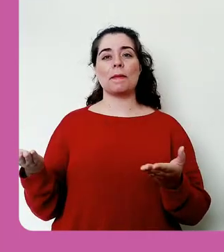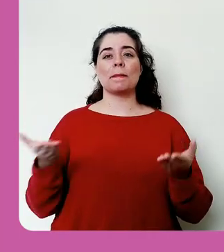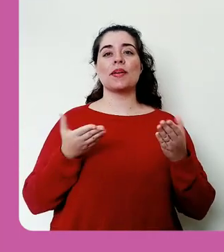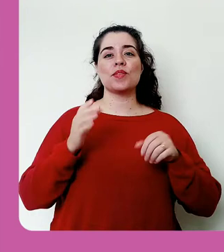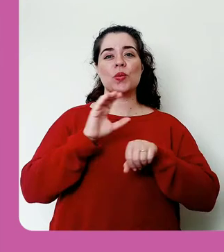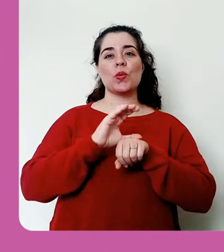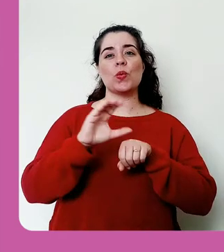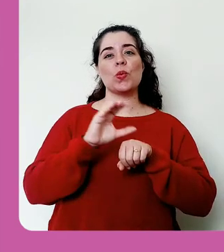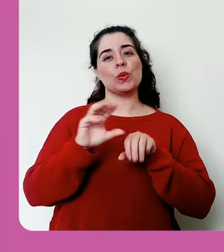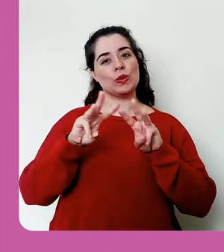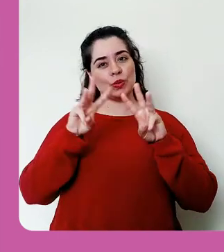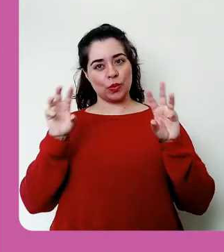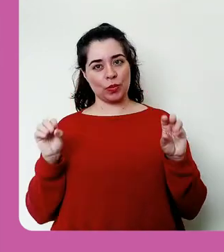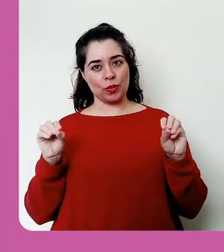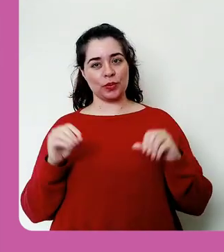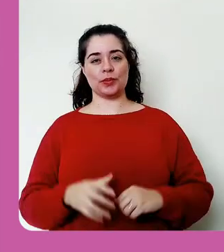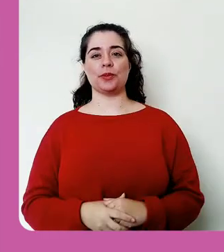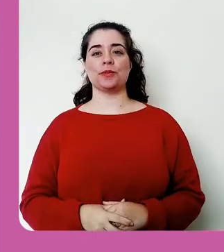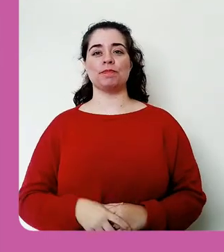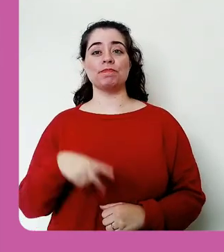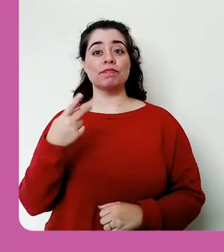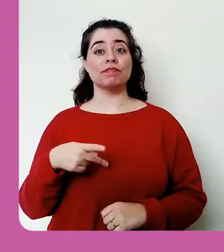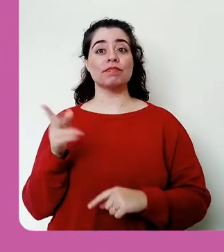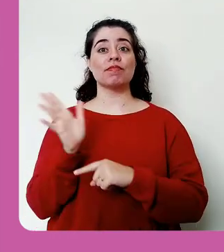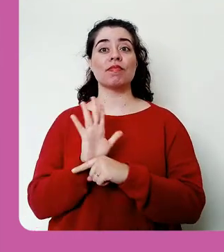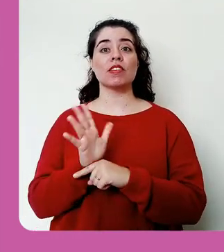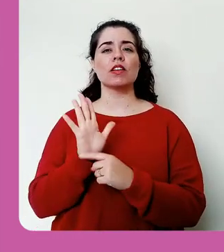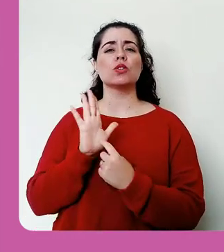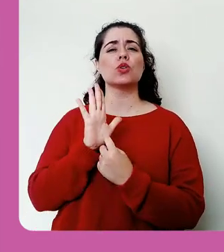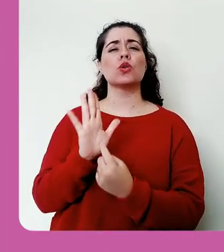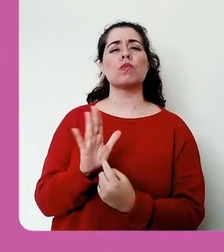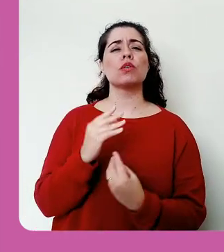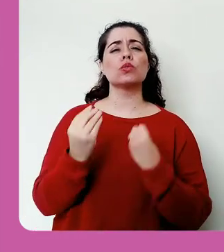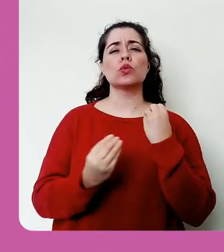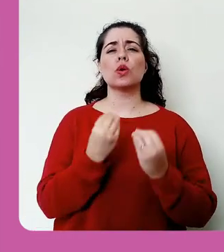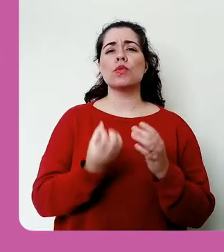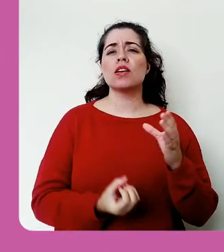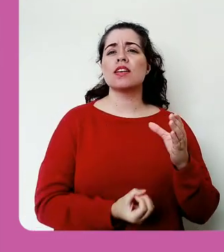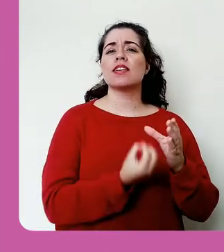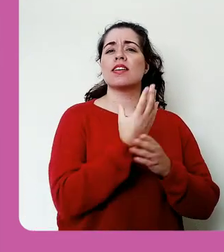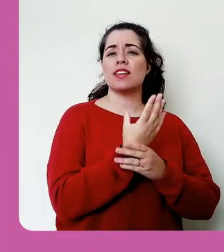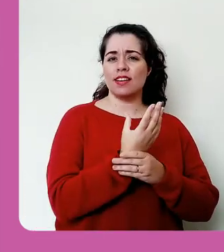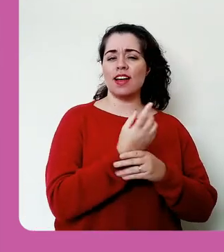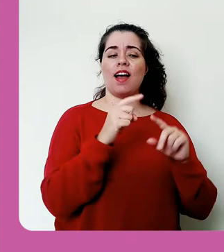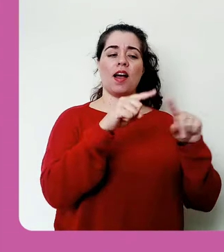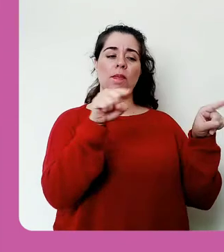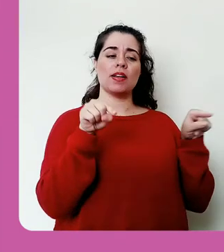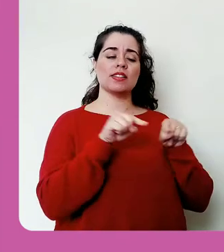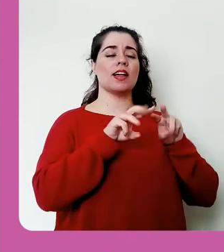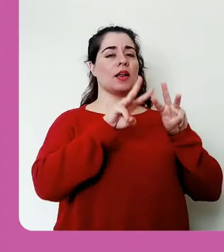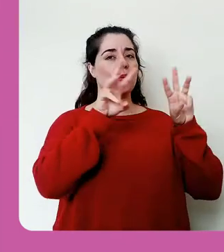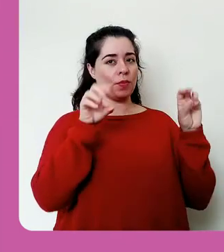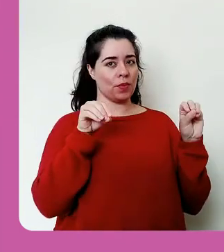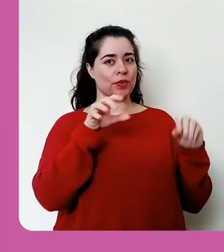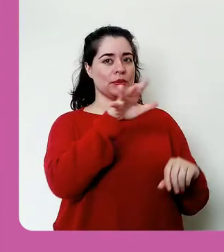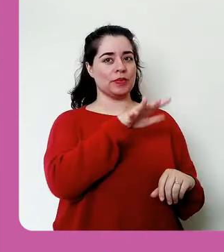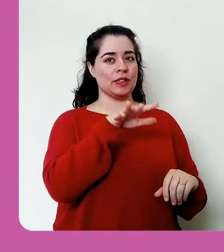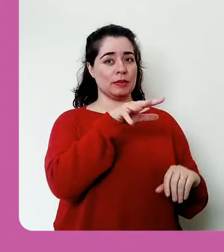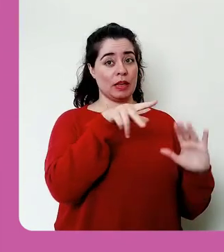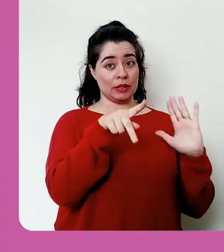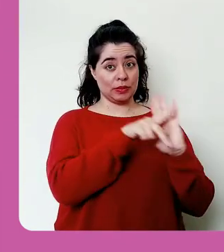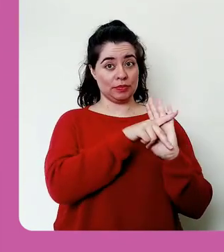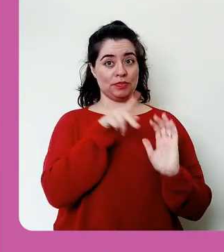Seja bem-vindo ao curso de Moodle. Neste vídeo, eu apresento a criação de uma sala do Moodle no espaço do